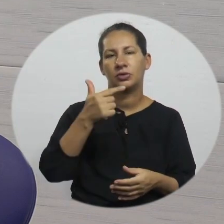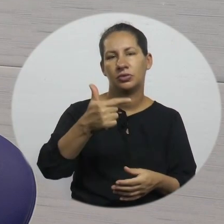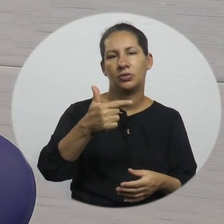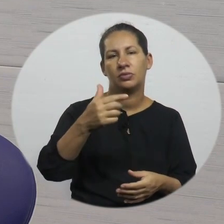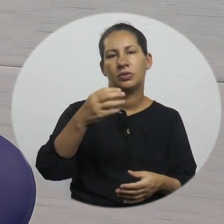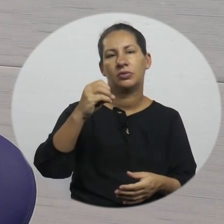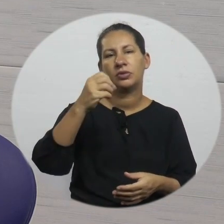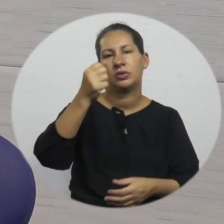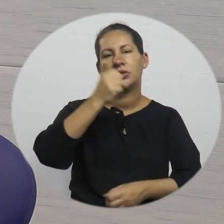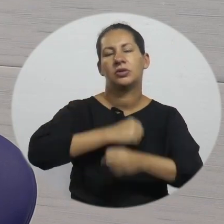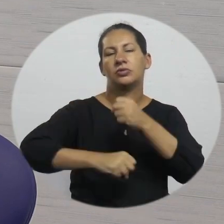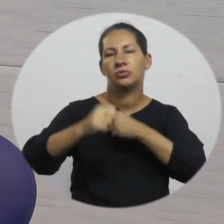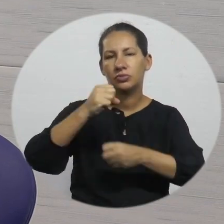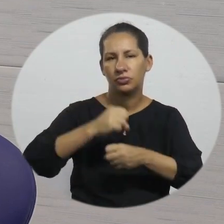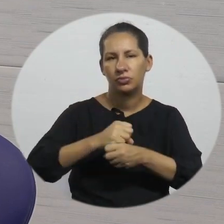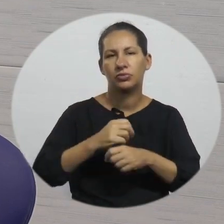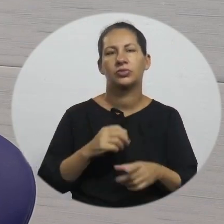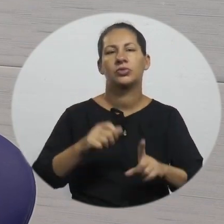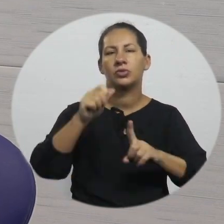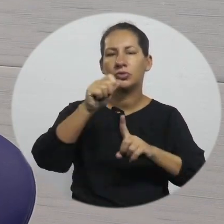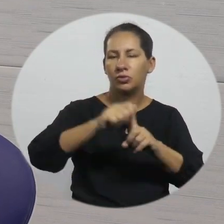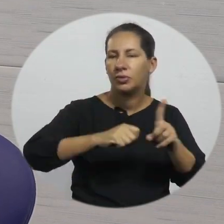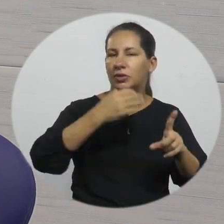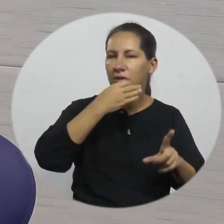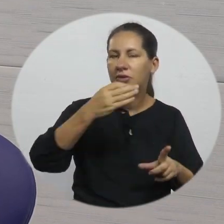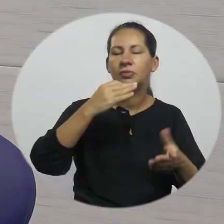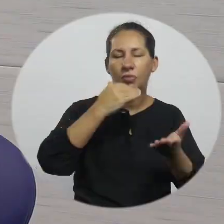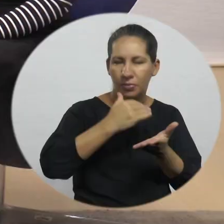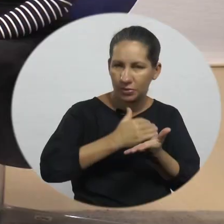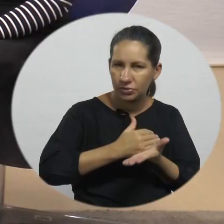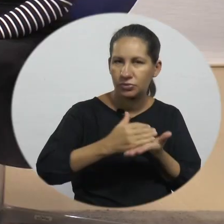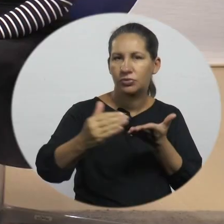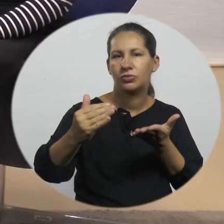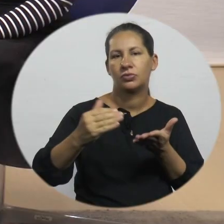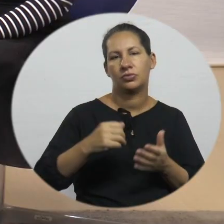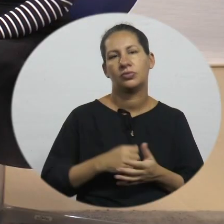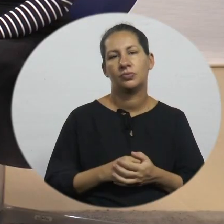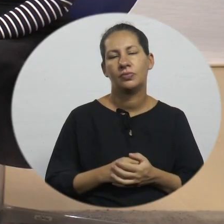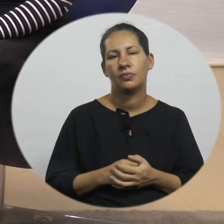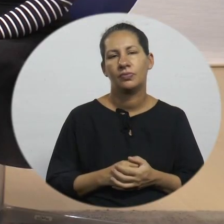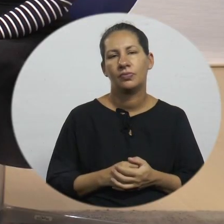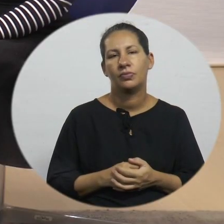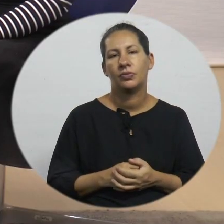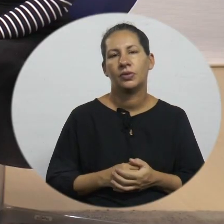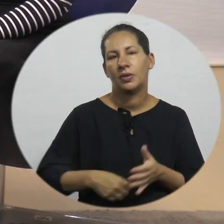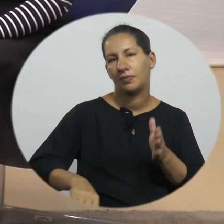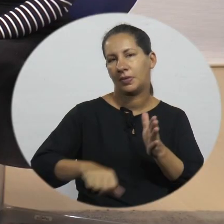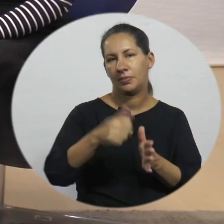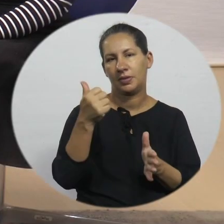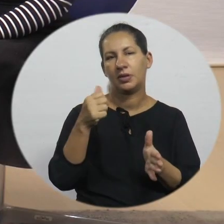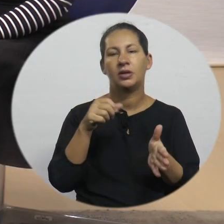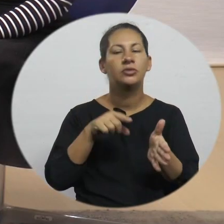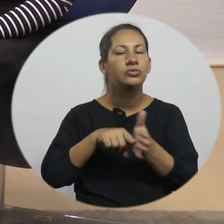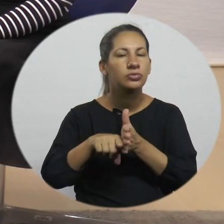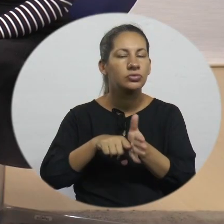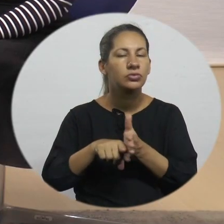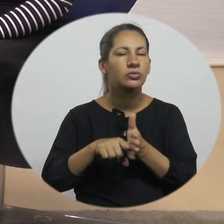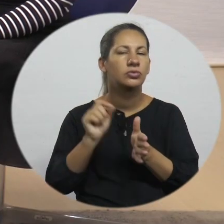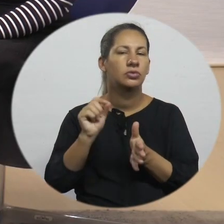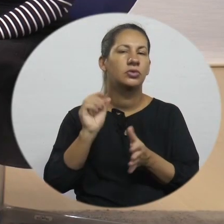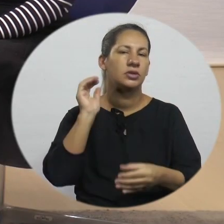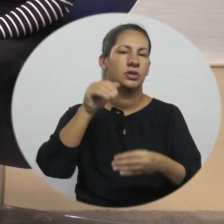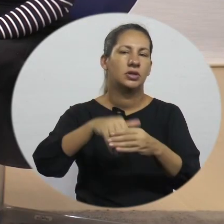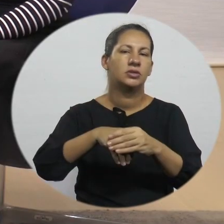de 2018 em outubro, em dezembro já fizemos, em dezembro de 2018, a nossa primeira avaliação